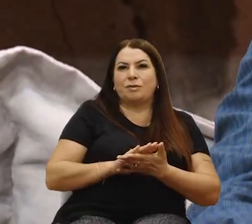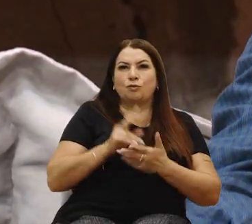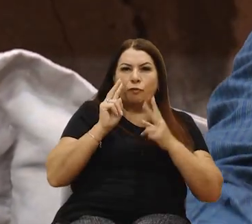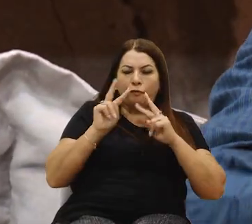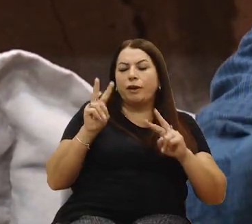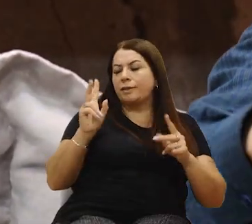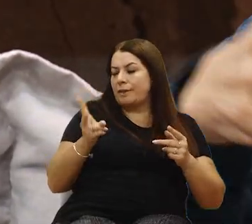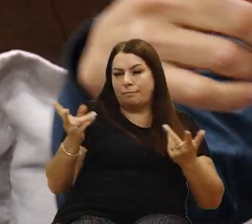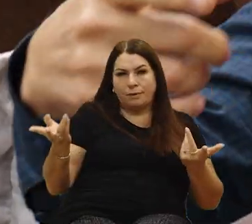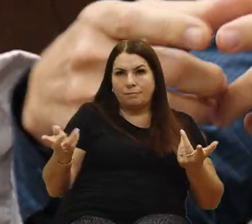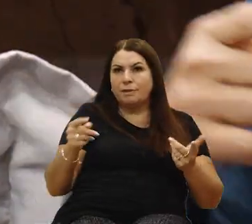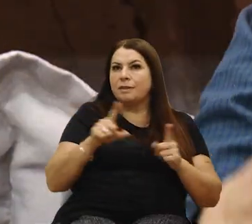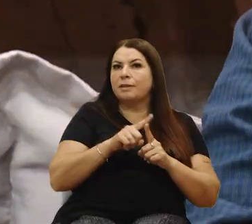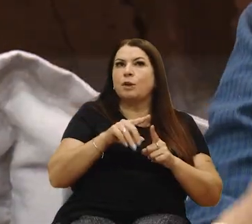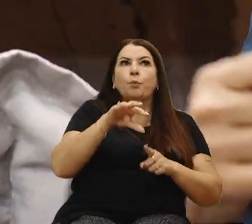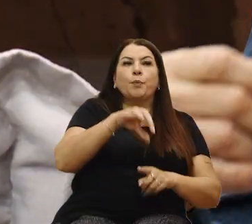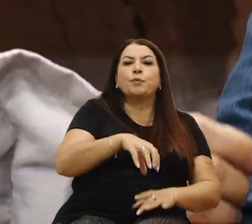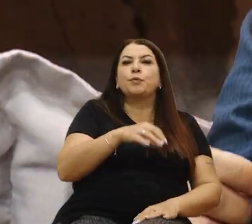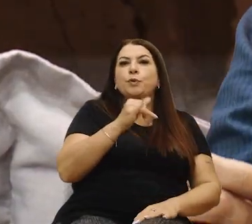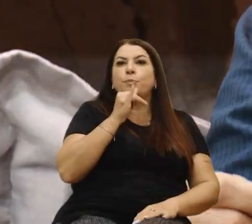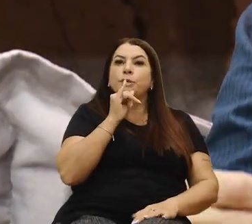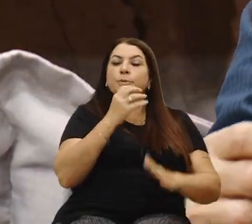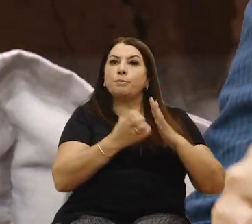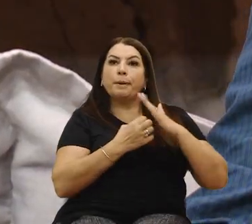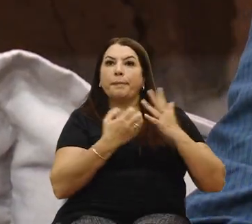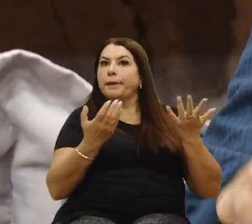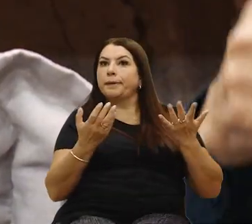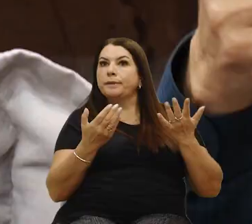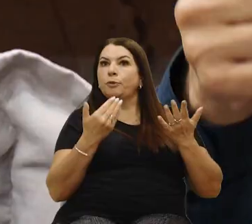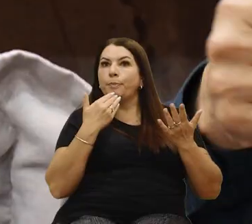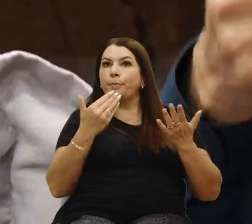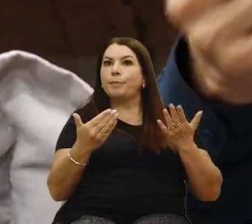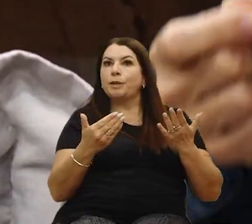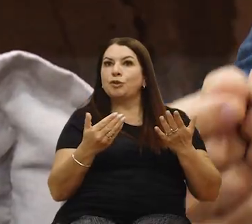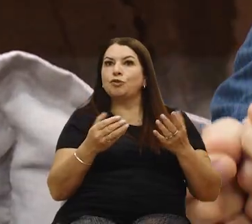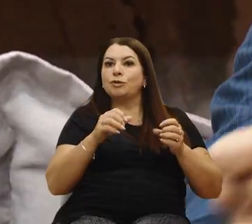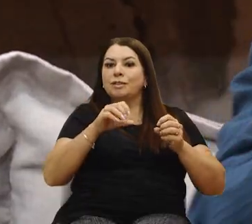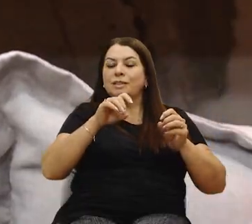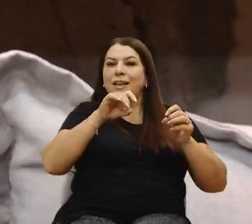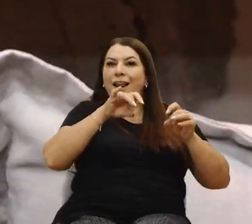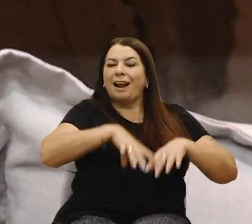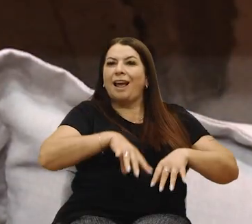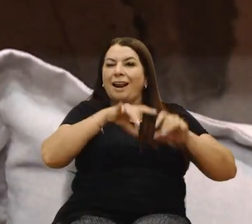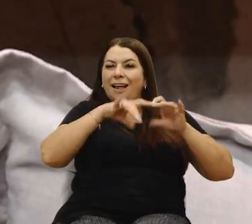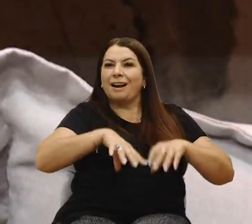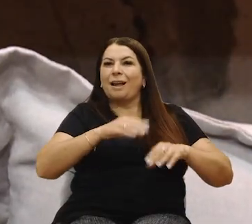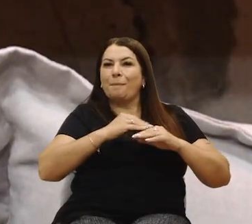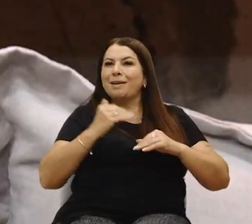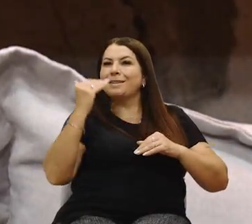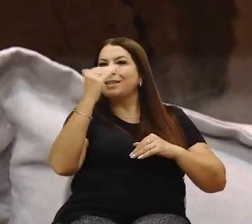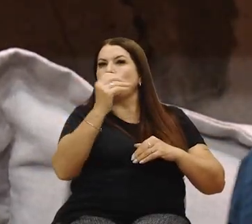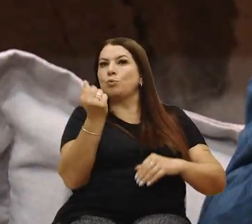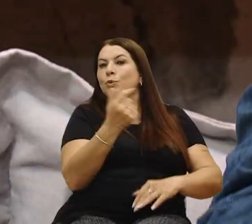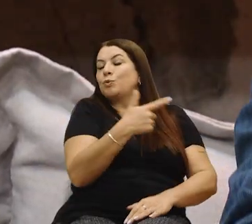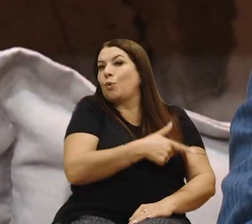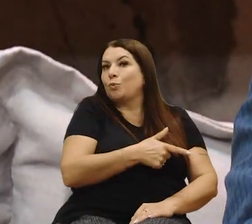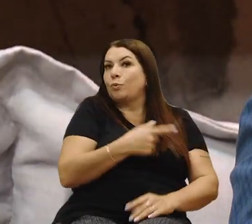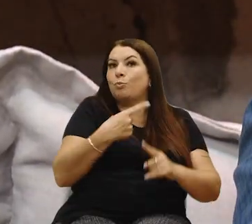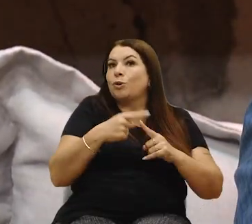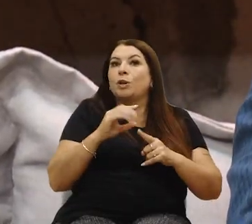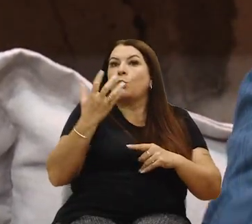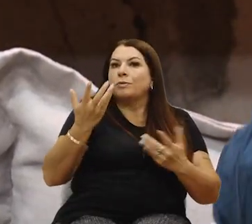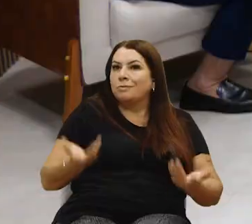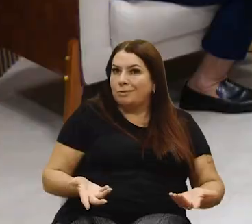hora. Tu tem um setor de uma determinada empresa que o número de pedidos de demissão é muito mais alto que nos outros. Por que isso